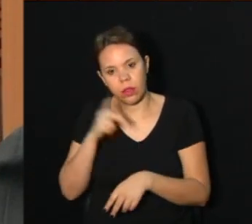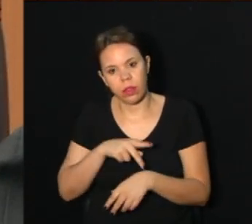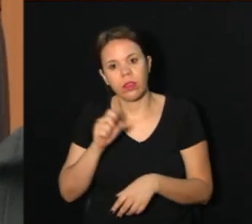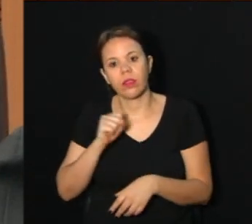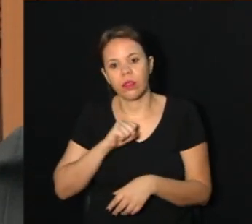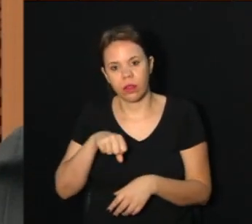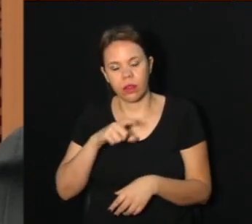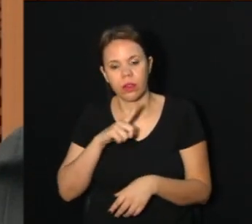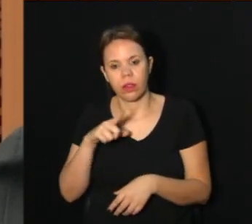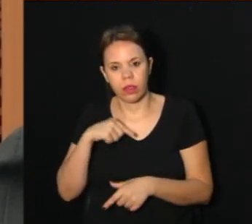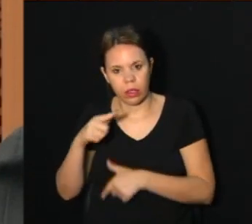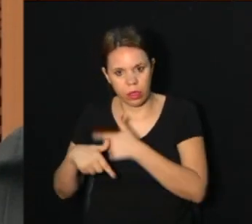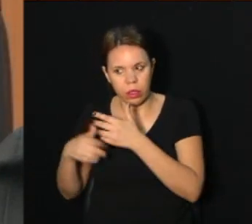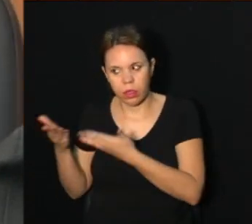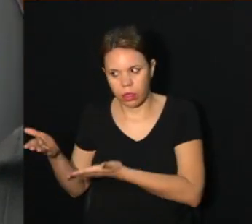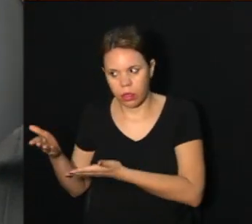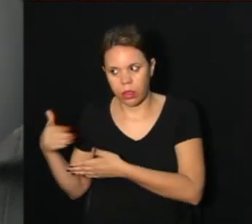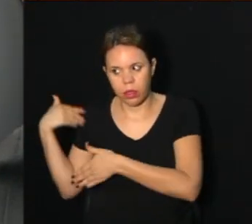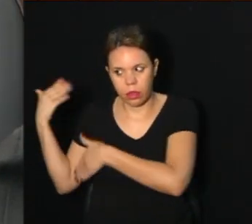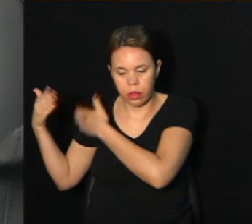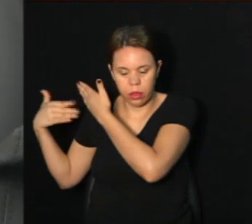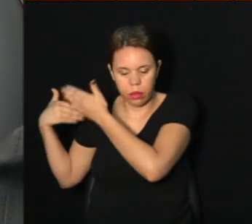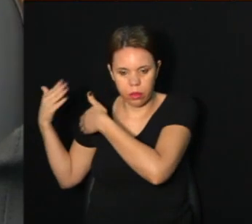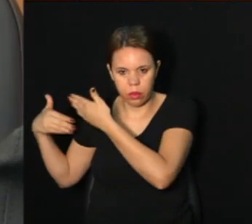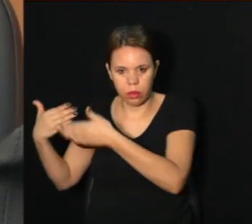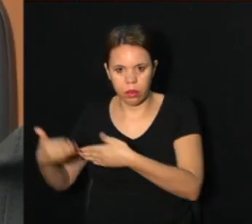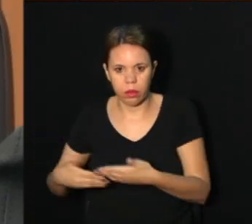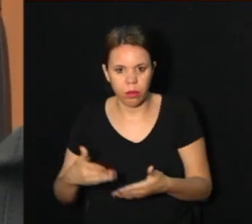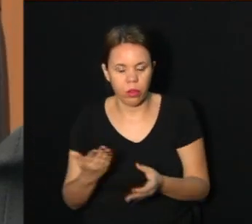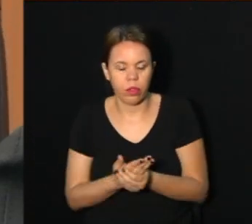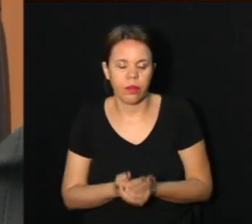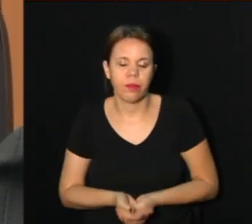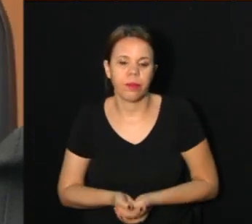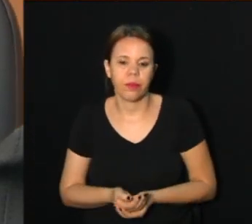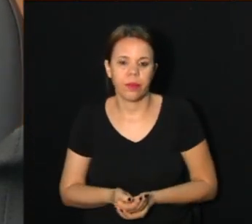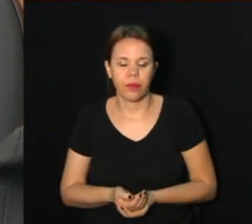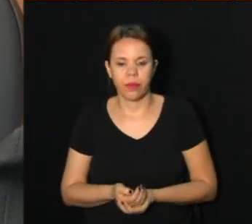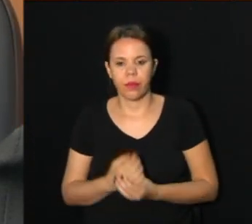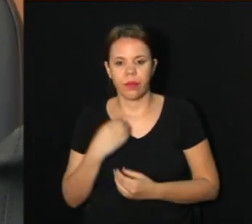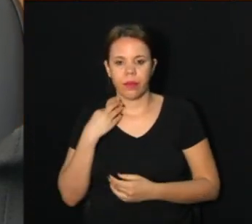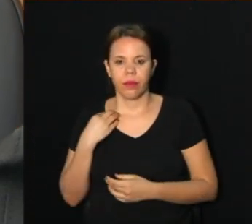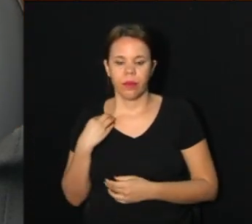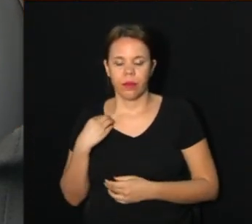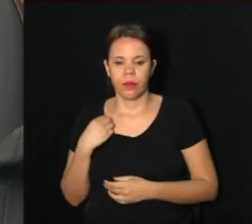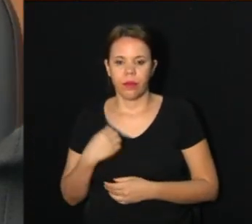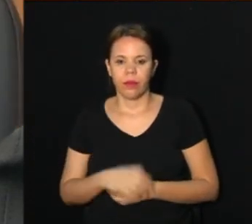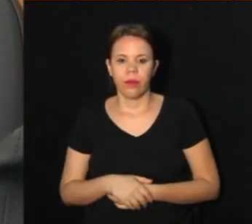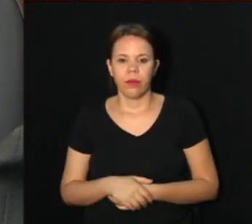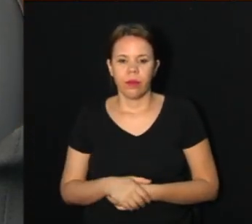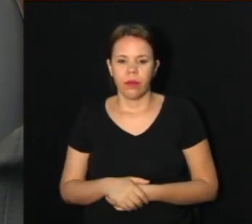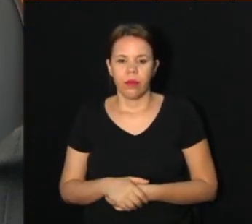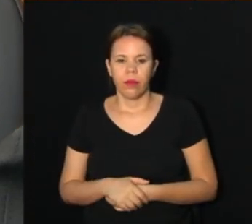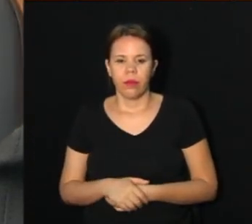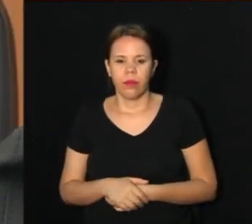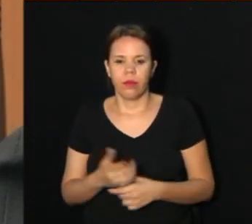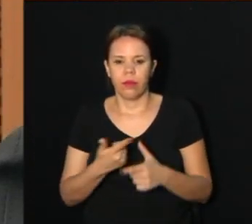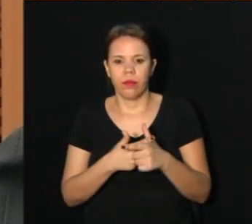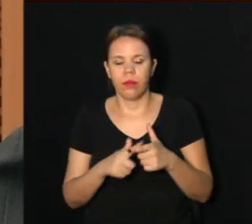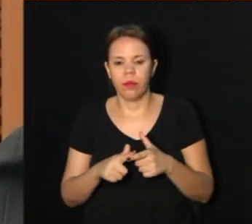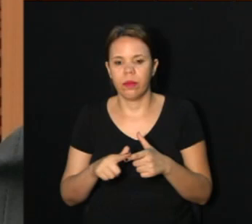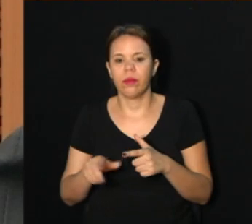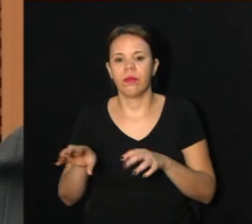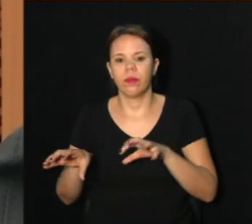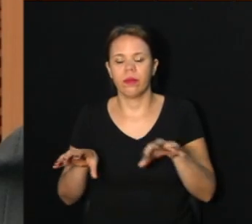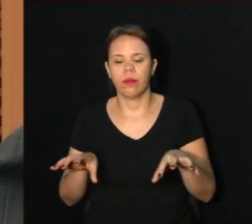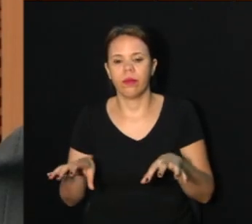sim, trabalho deles em muitos desses processos. Segue-se, né, a essa questão, a divisão, assim, como foi